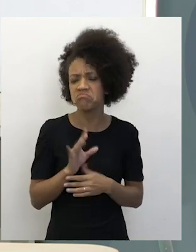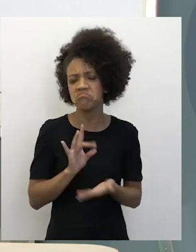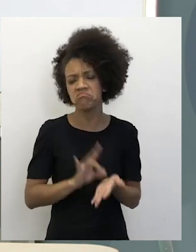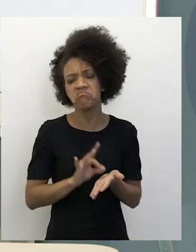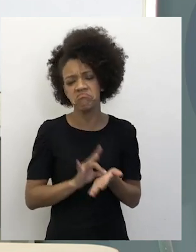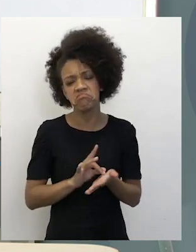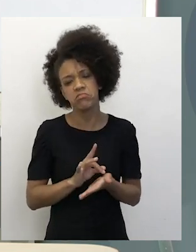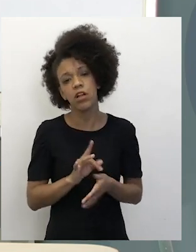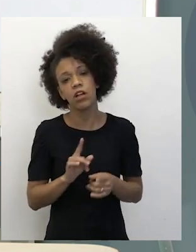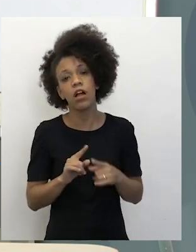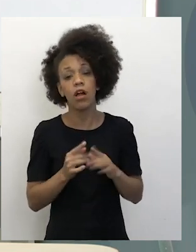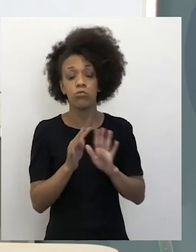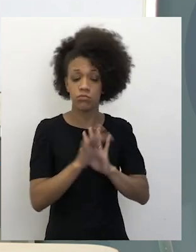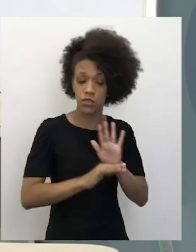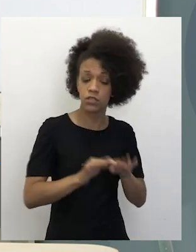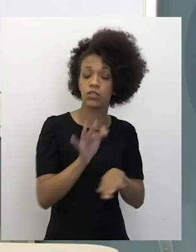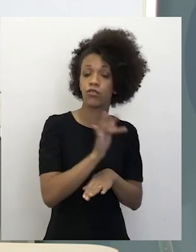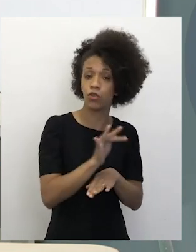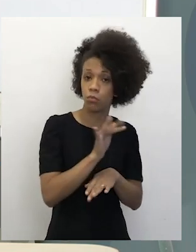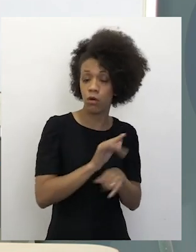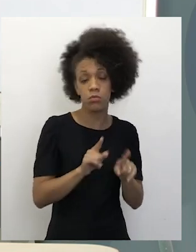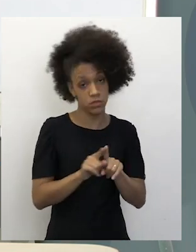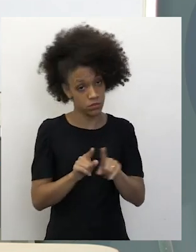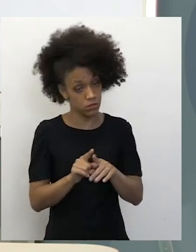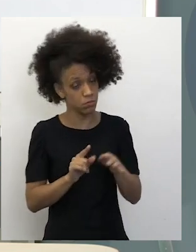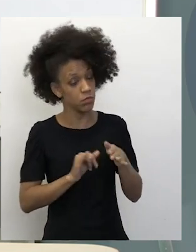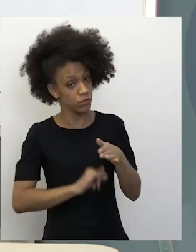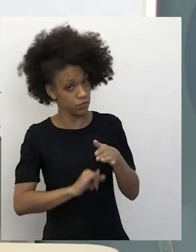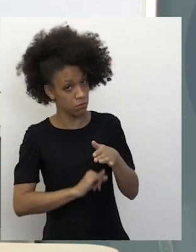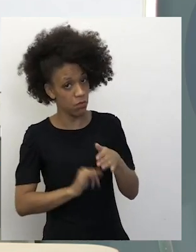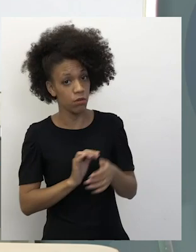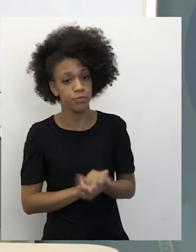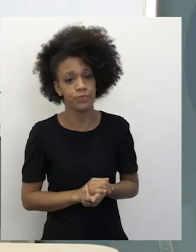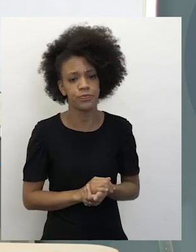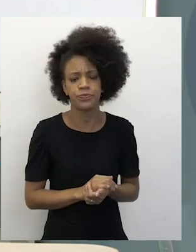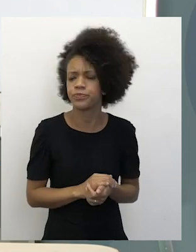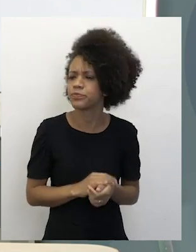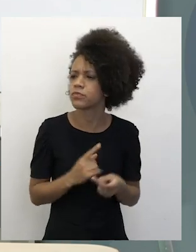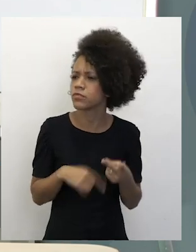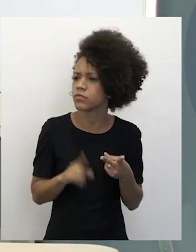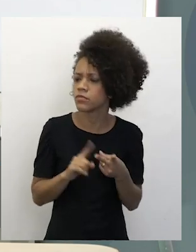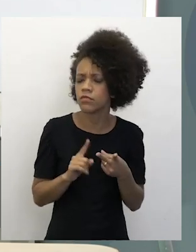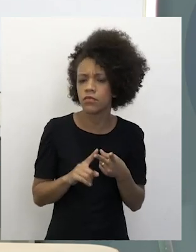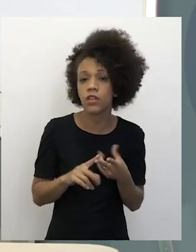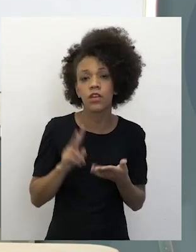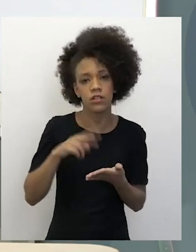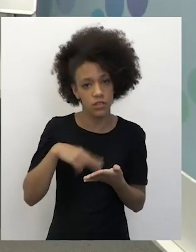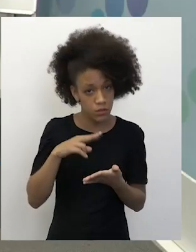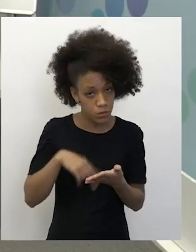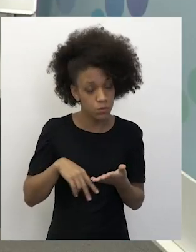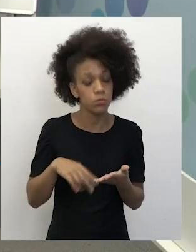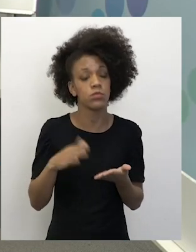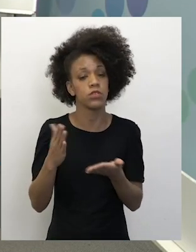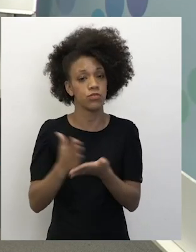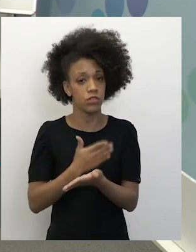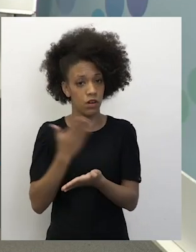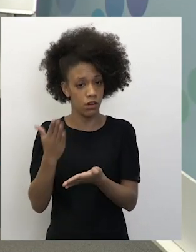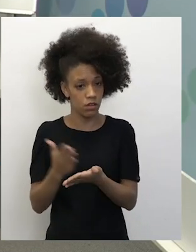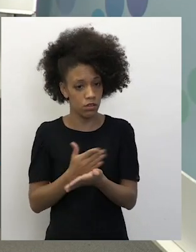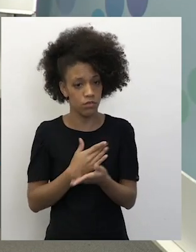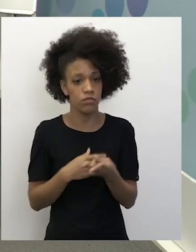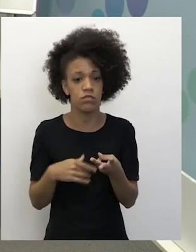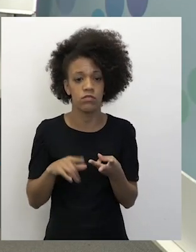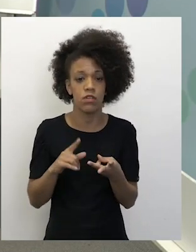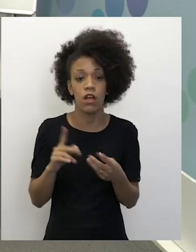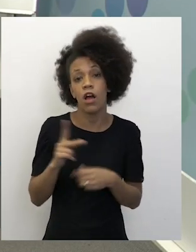razão é o texto formal também o texto informal tá é fala mais o quê a pintura é ler livros sair tem a